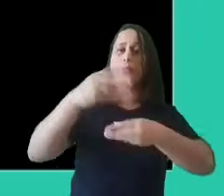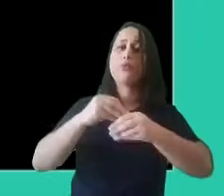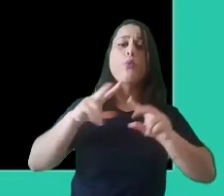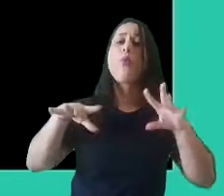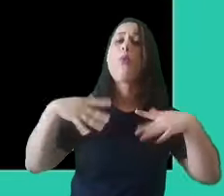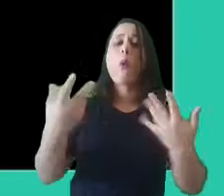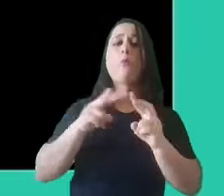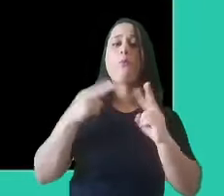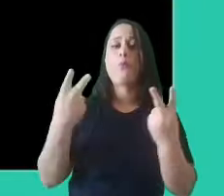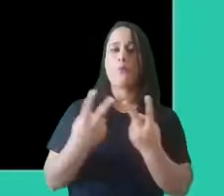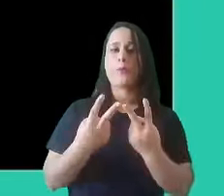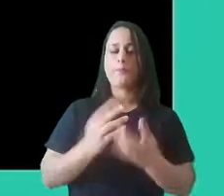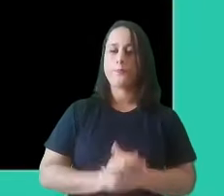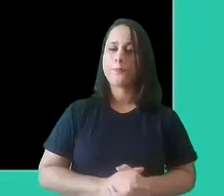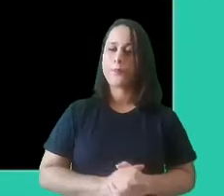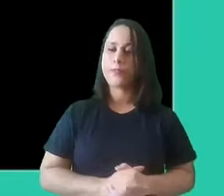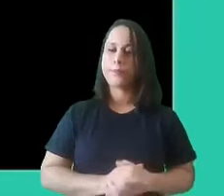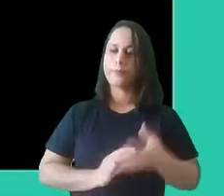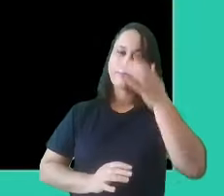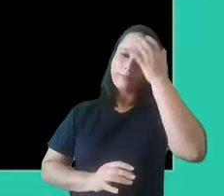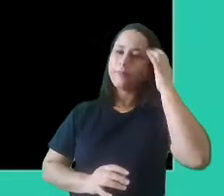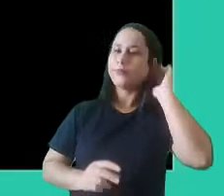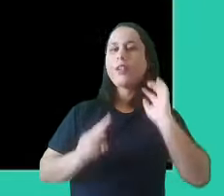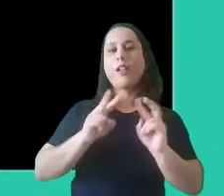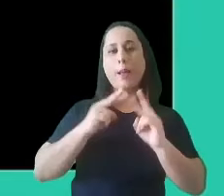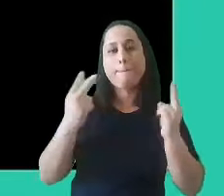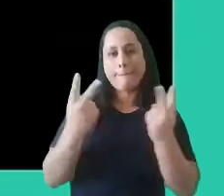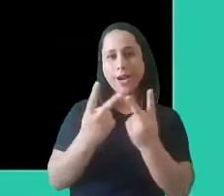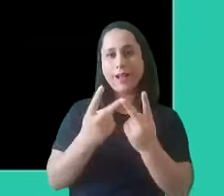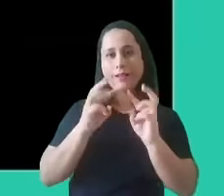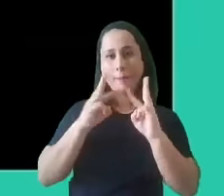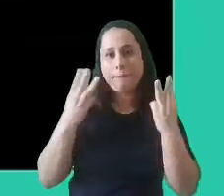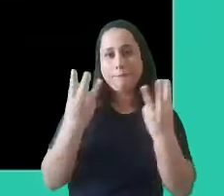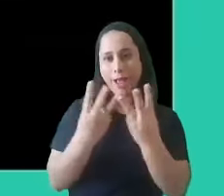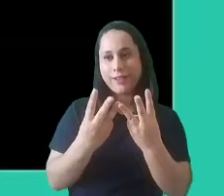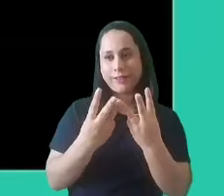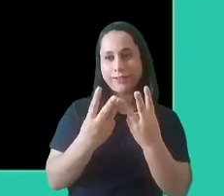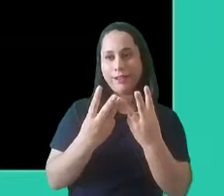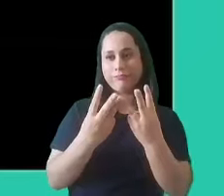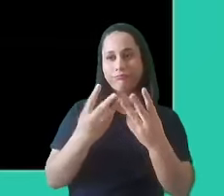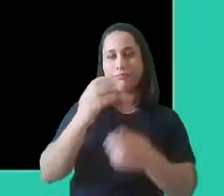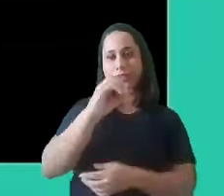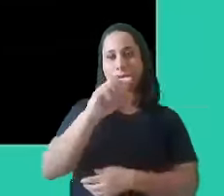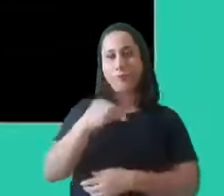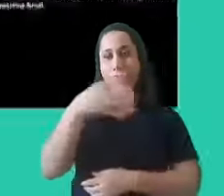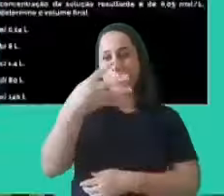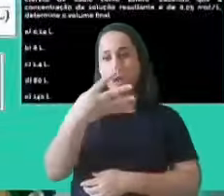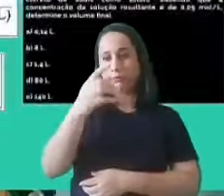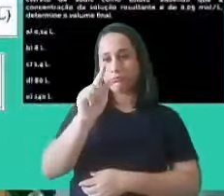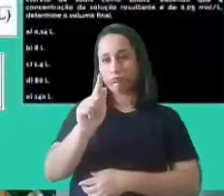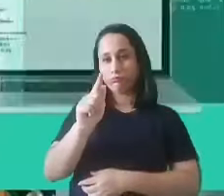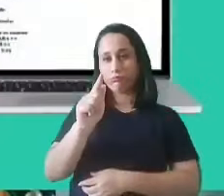resultante é 0,05 mol por litro, determina o volume final.